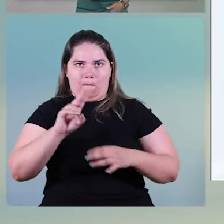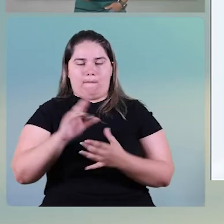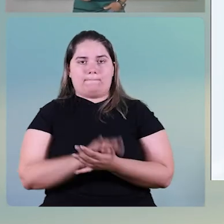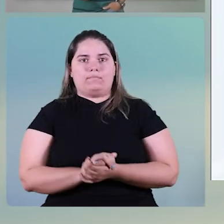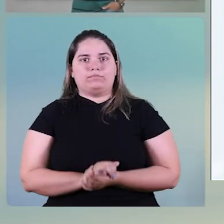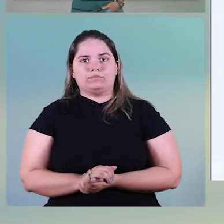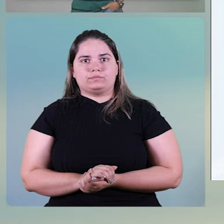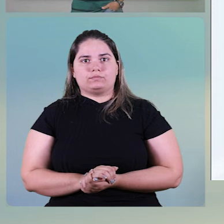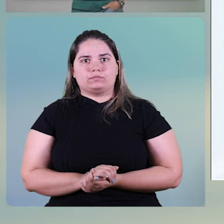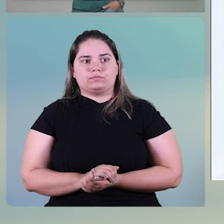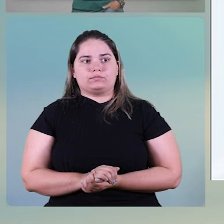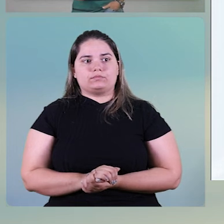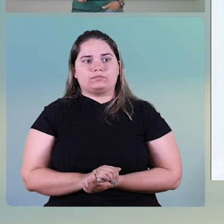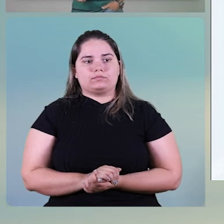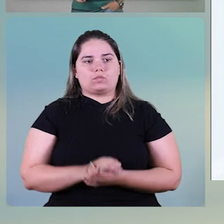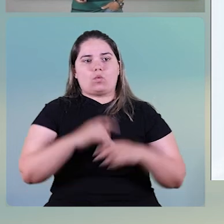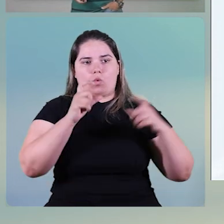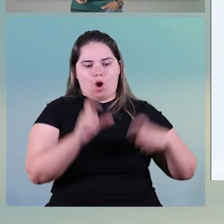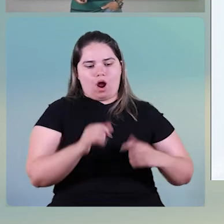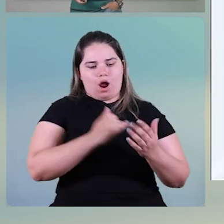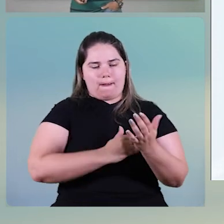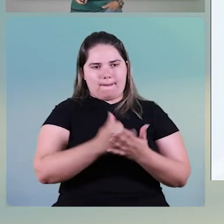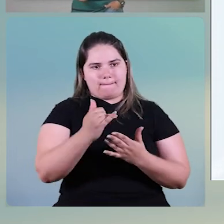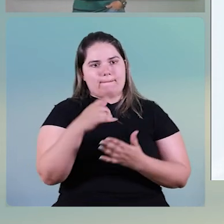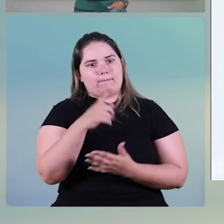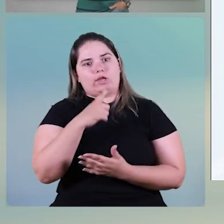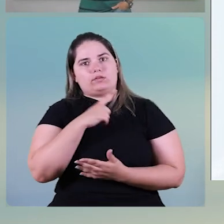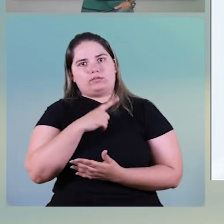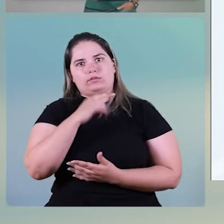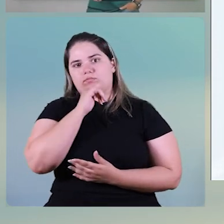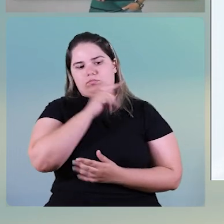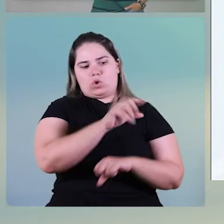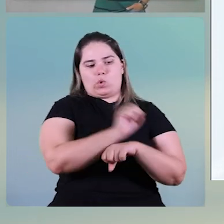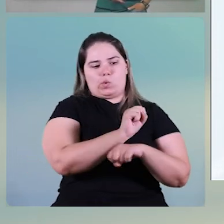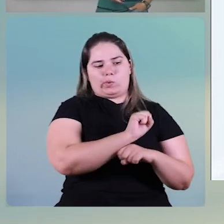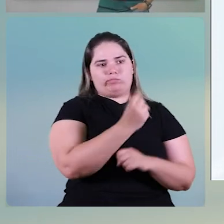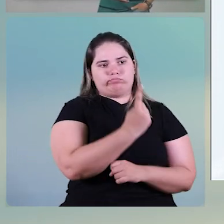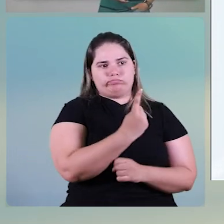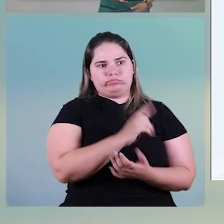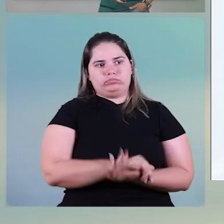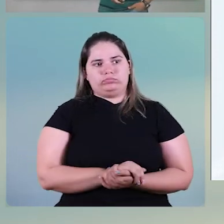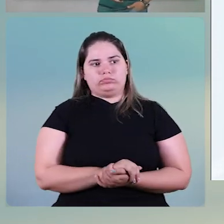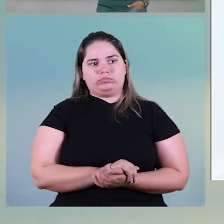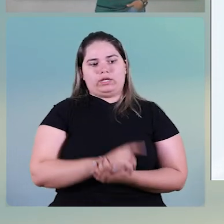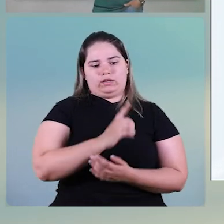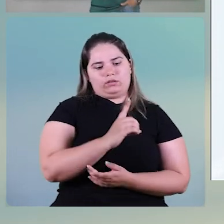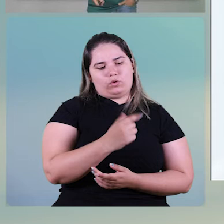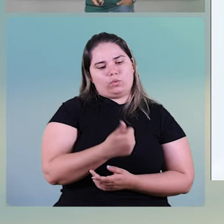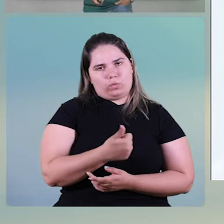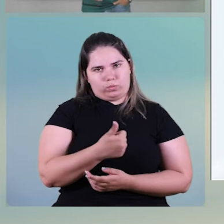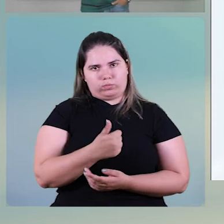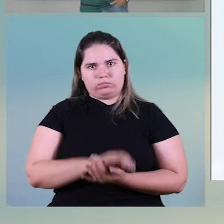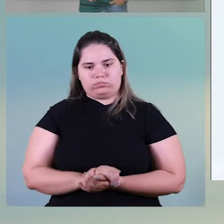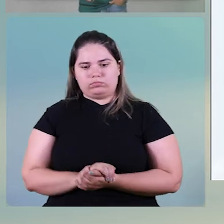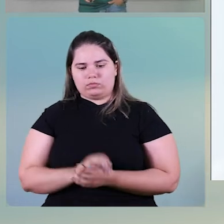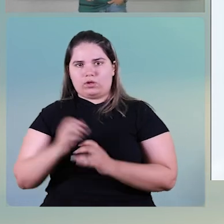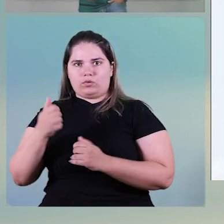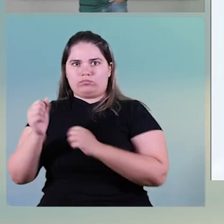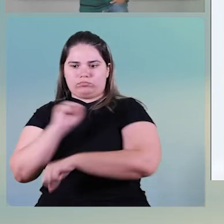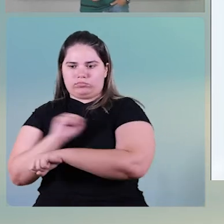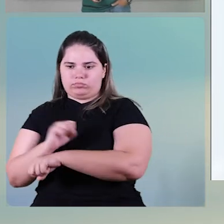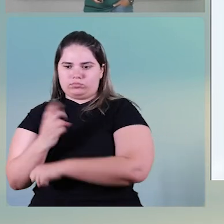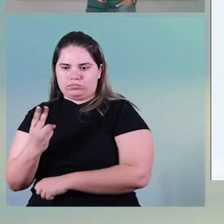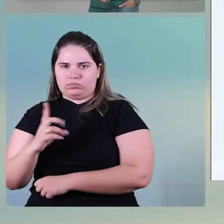ponto em que iniciam a frenagem, que os carros 1, distância D1, e o carro 2, distância